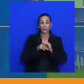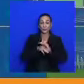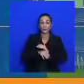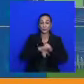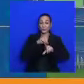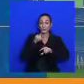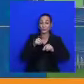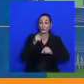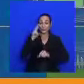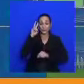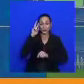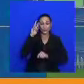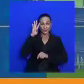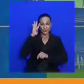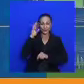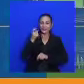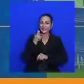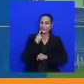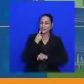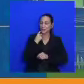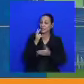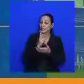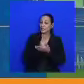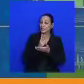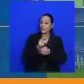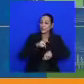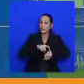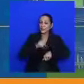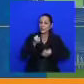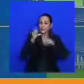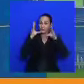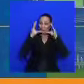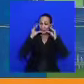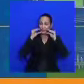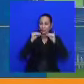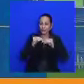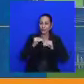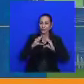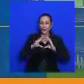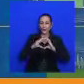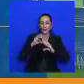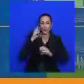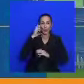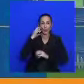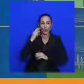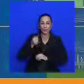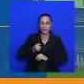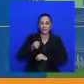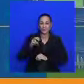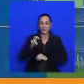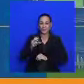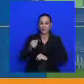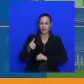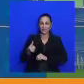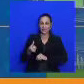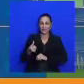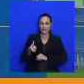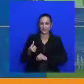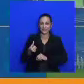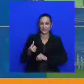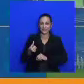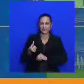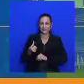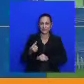Lotomania com sorteios às segundas, quartas e sextas, sempre a partir das 8 da noite. Bola rosa número 56.